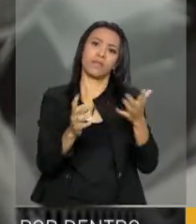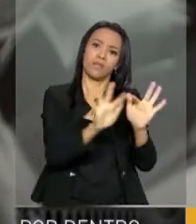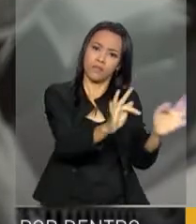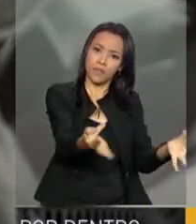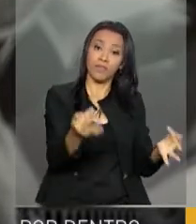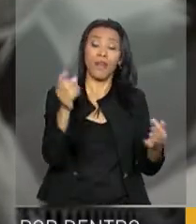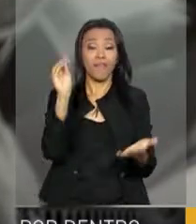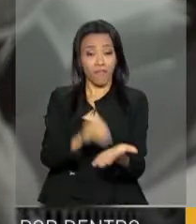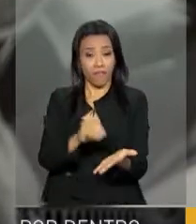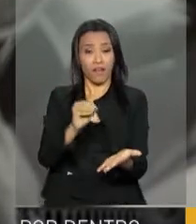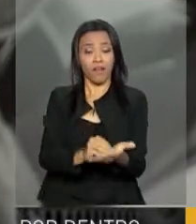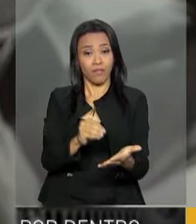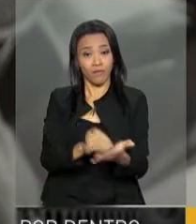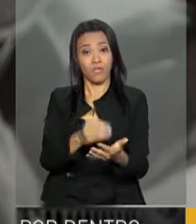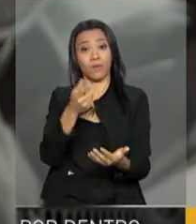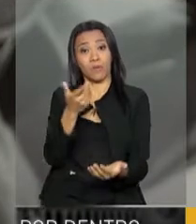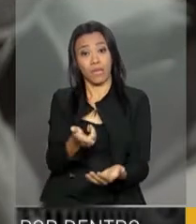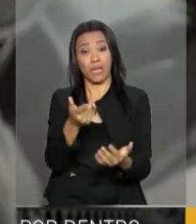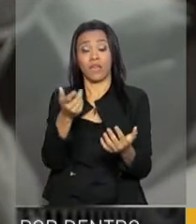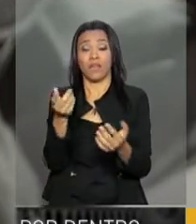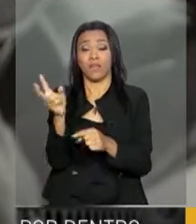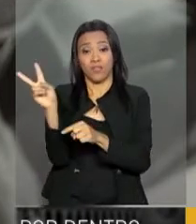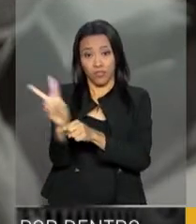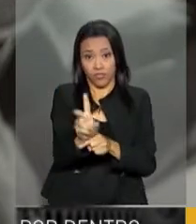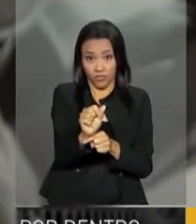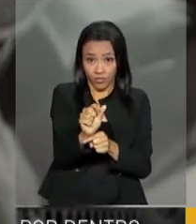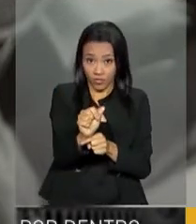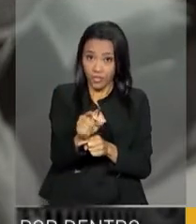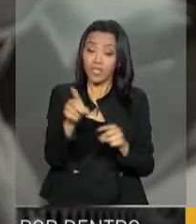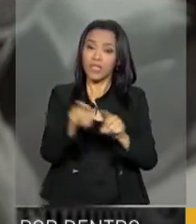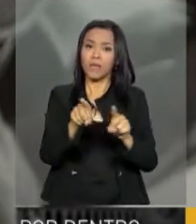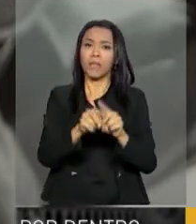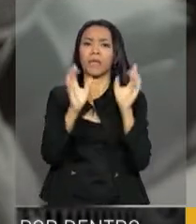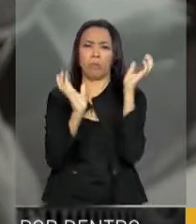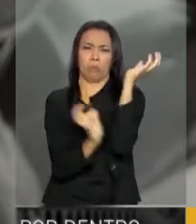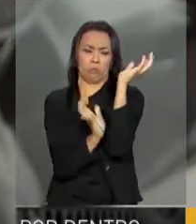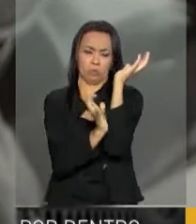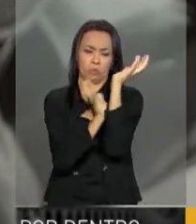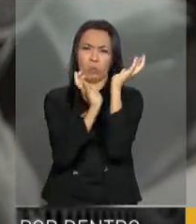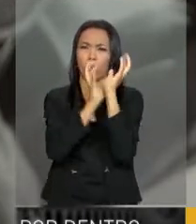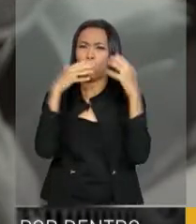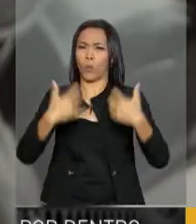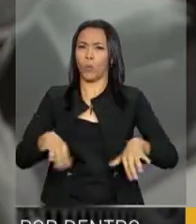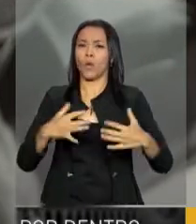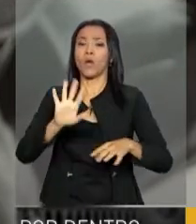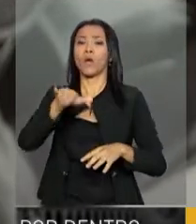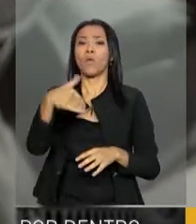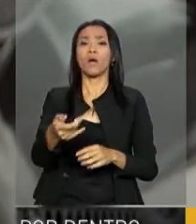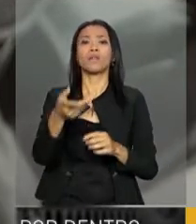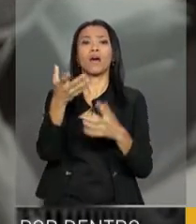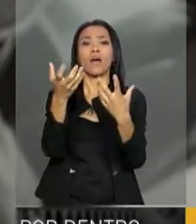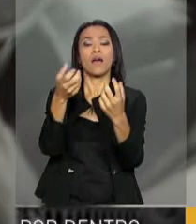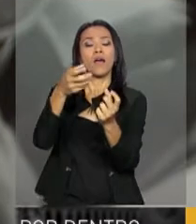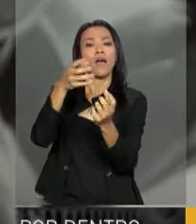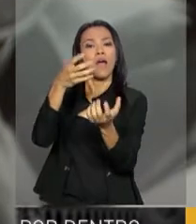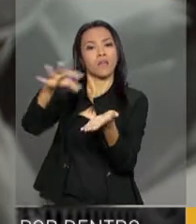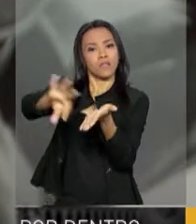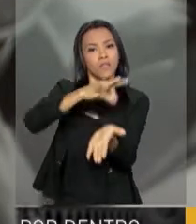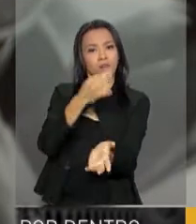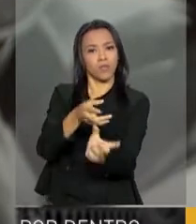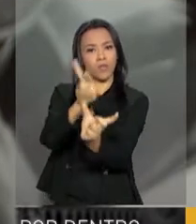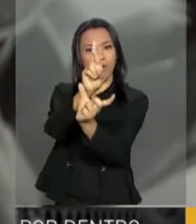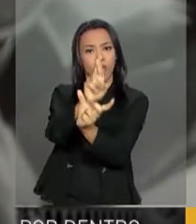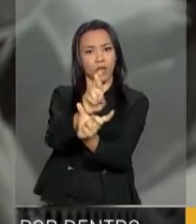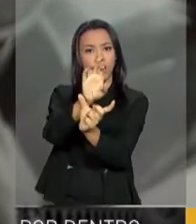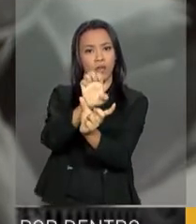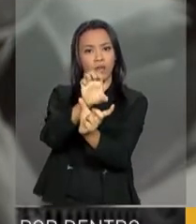de crédito. Quanto à burocracia, nós assinamos com a Receita Federal um acordo para